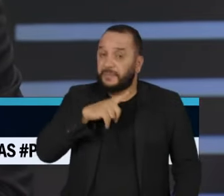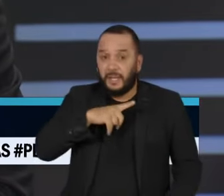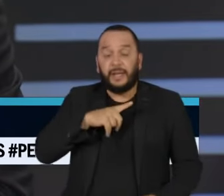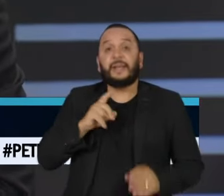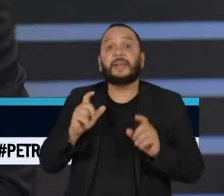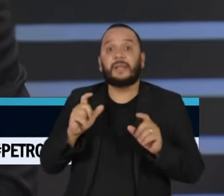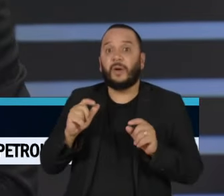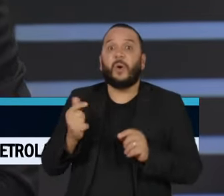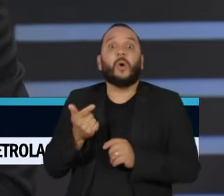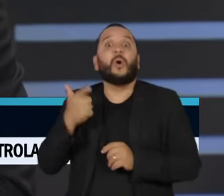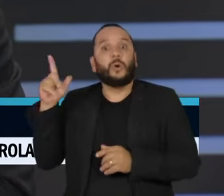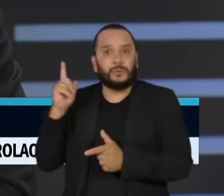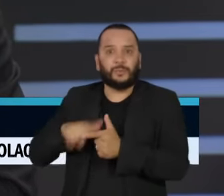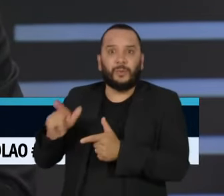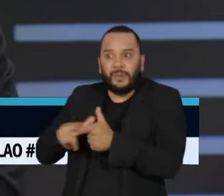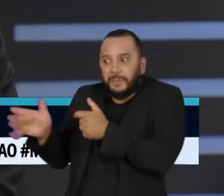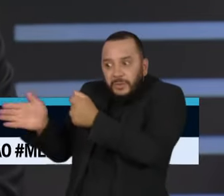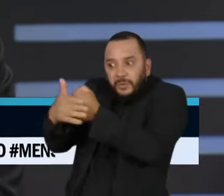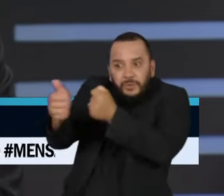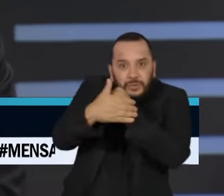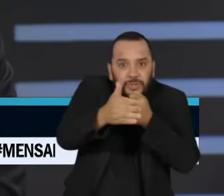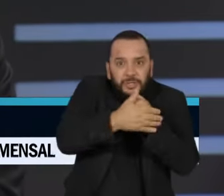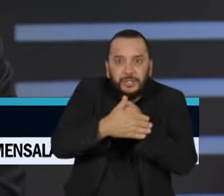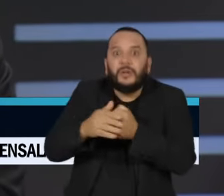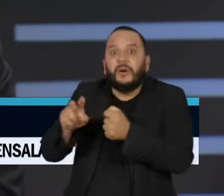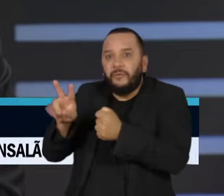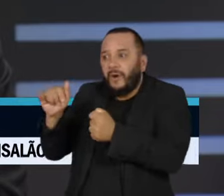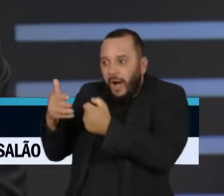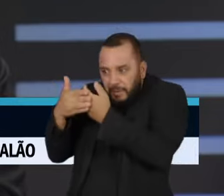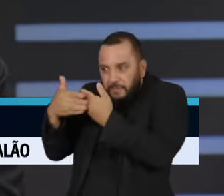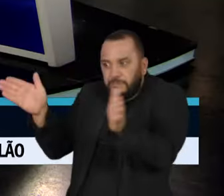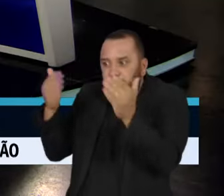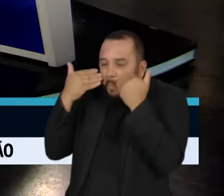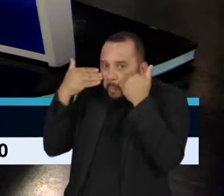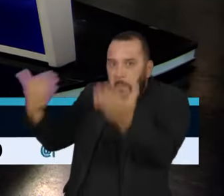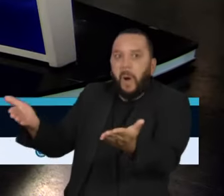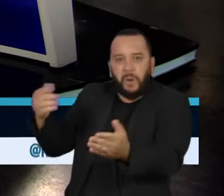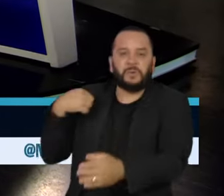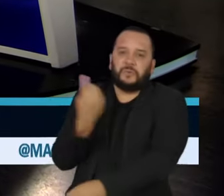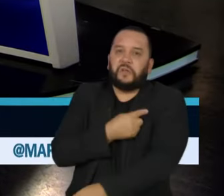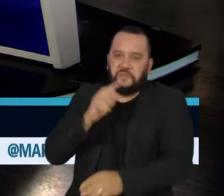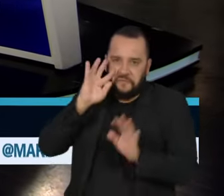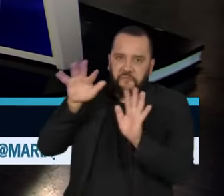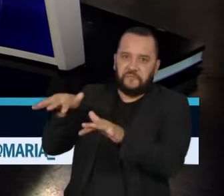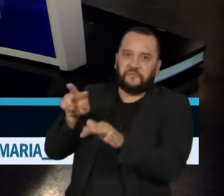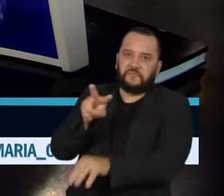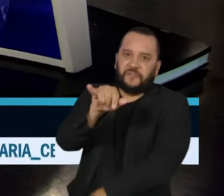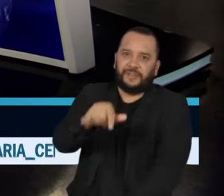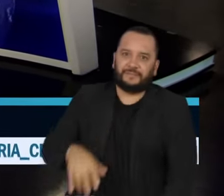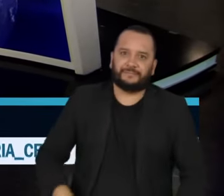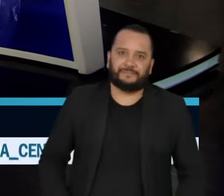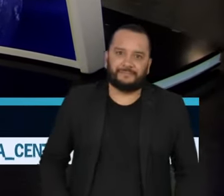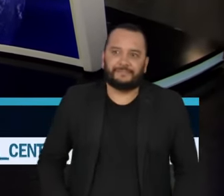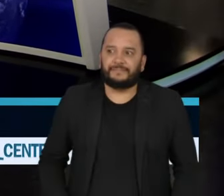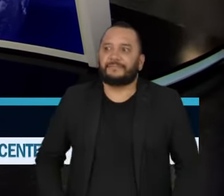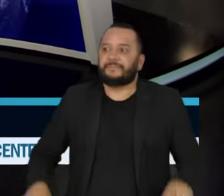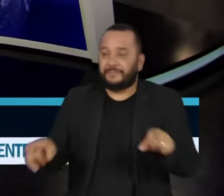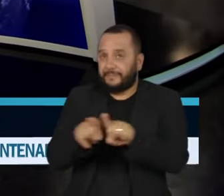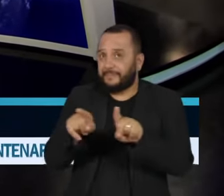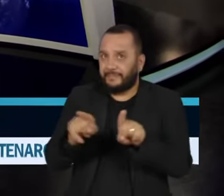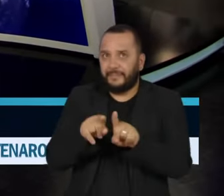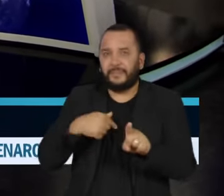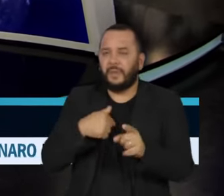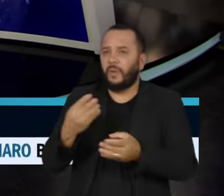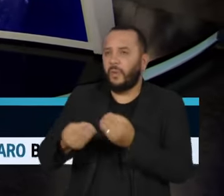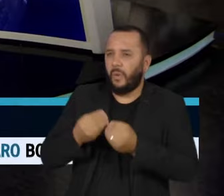esqueleto no armário que a gente vai começar a entender no começo do ano. Agora, o futuro governo defende investimentos para aumentar a capacidade de